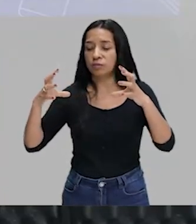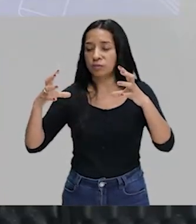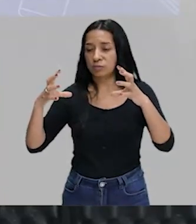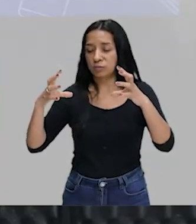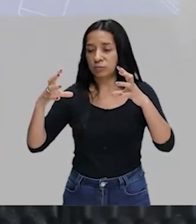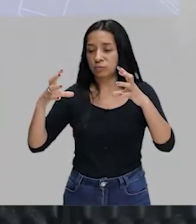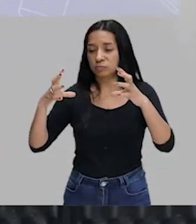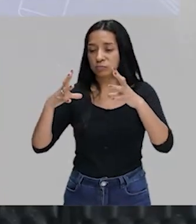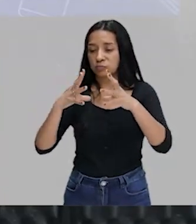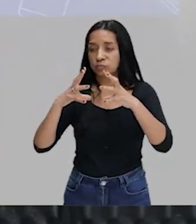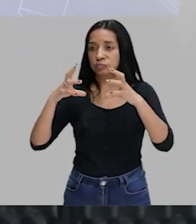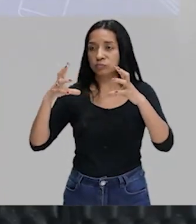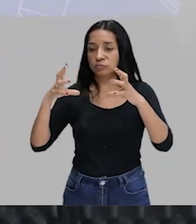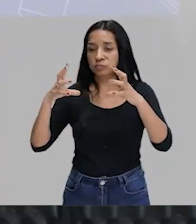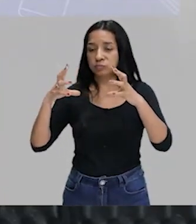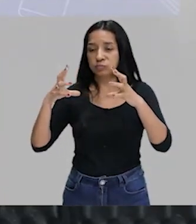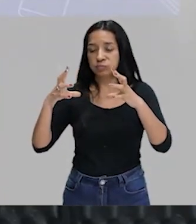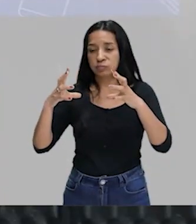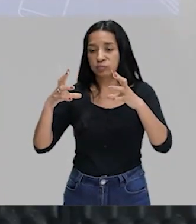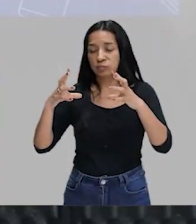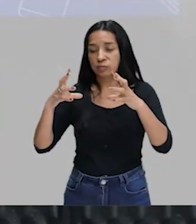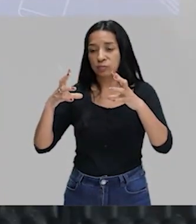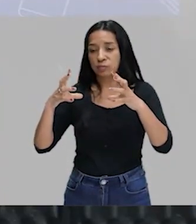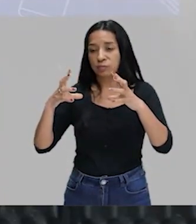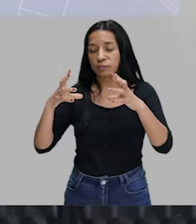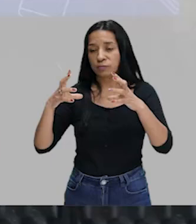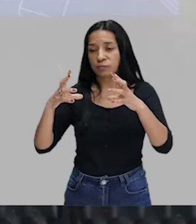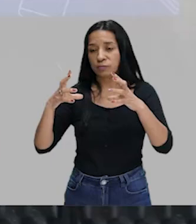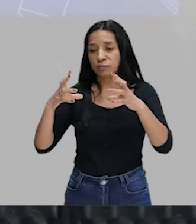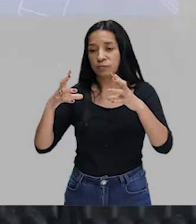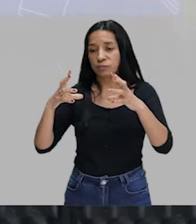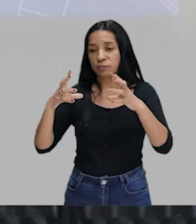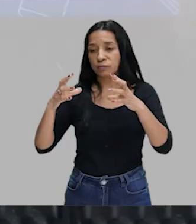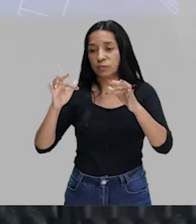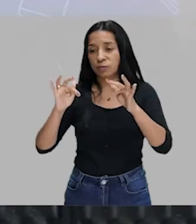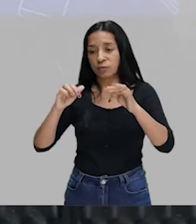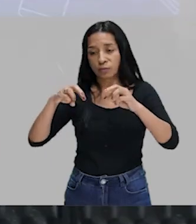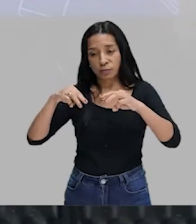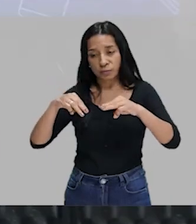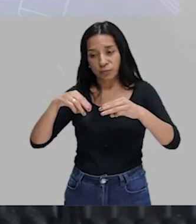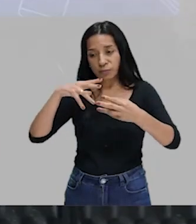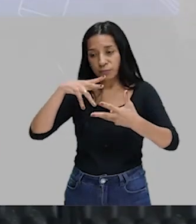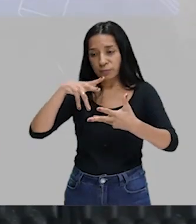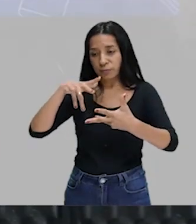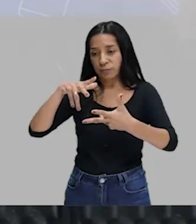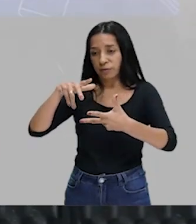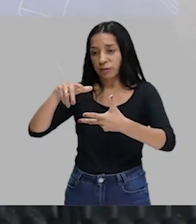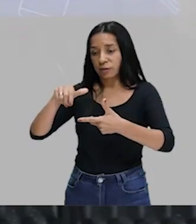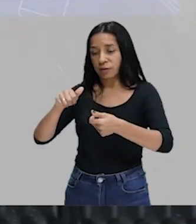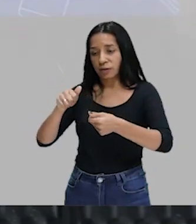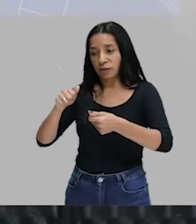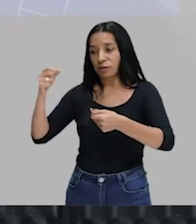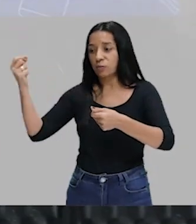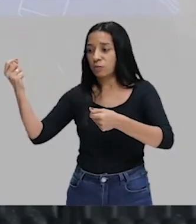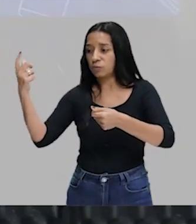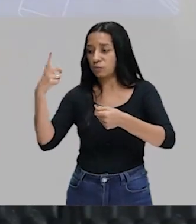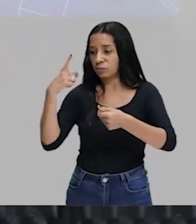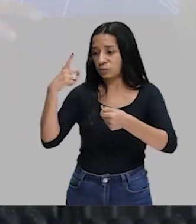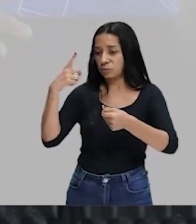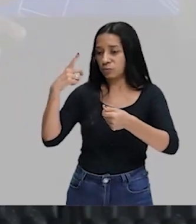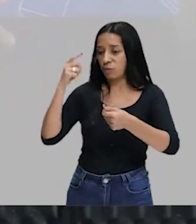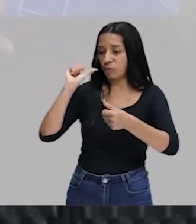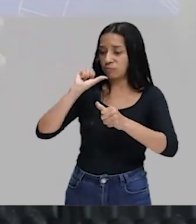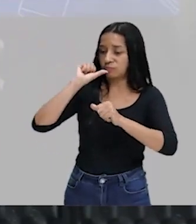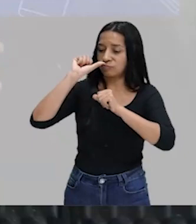né? Aumenta o seu tamanho, ok? Então o fim da Terra vai ser quando o Sol passar por esse